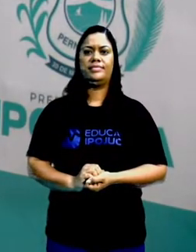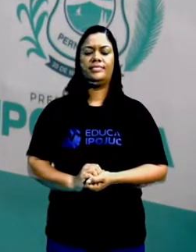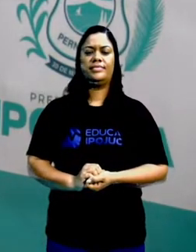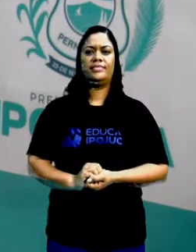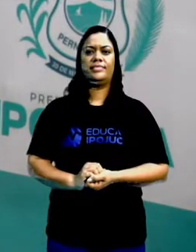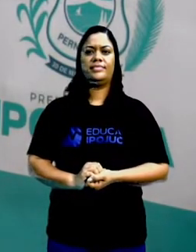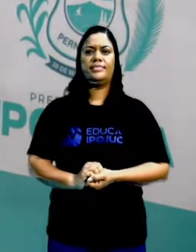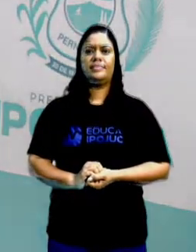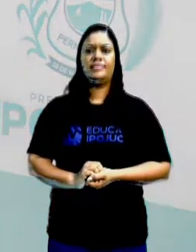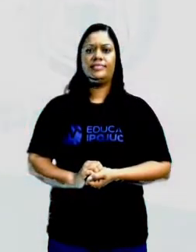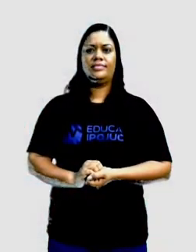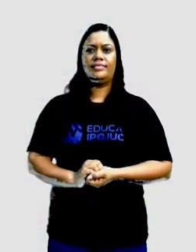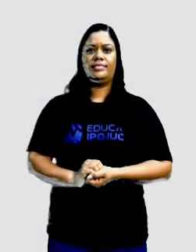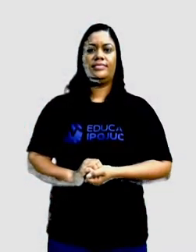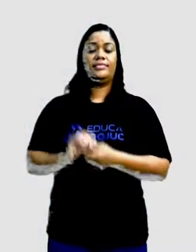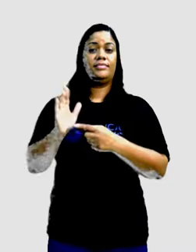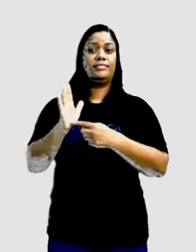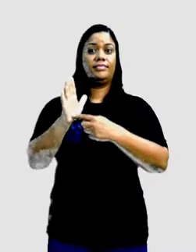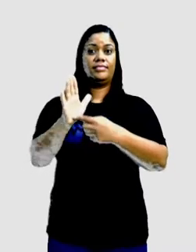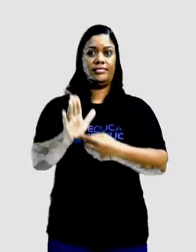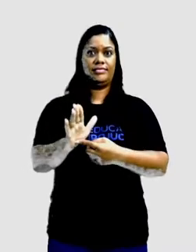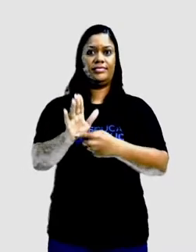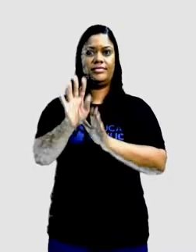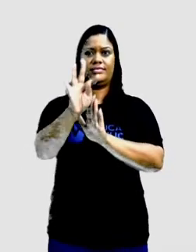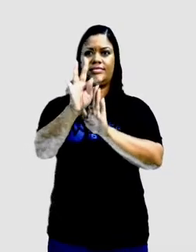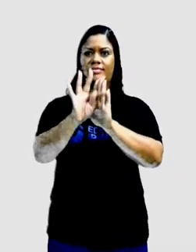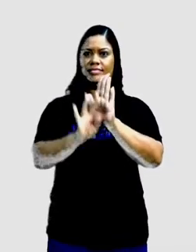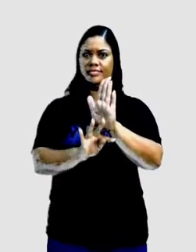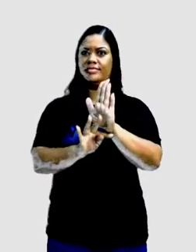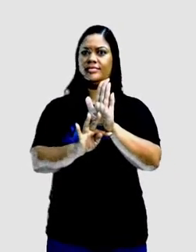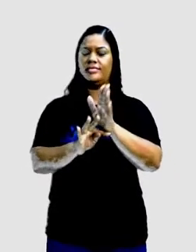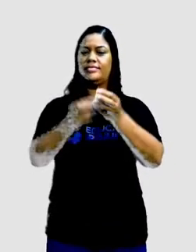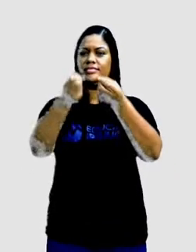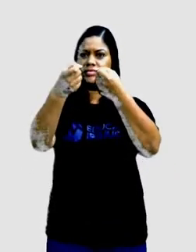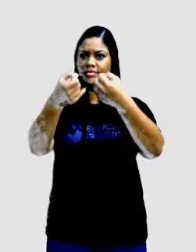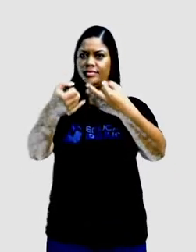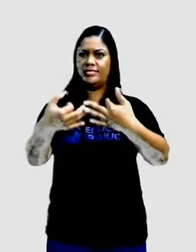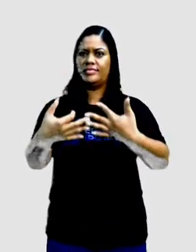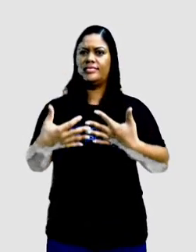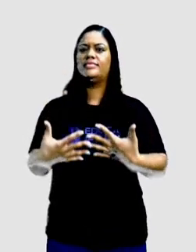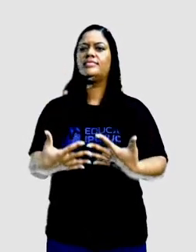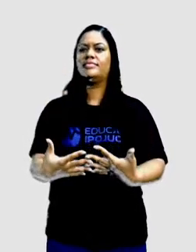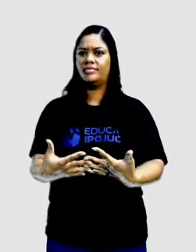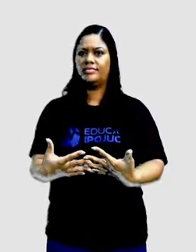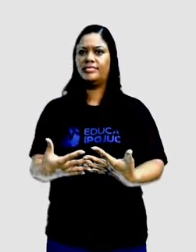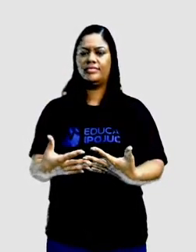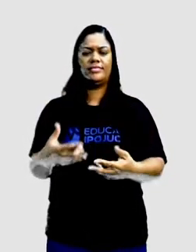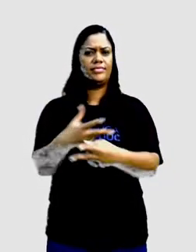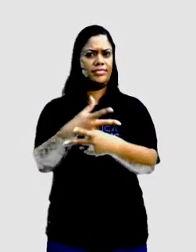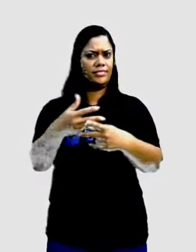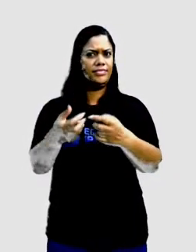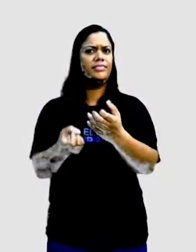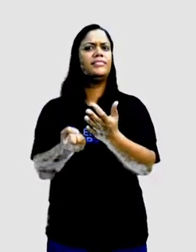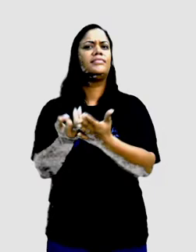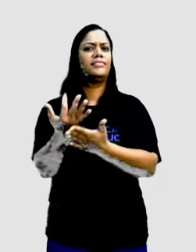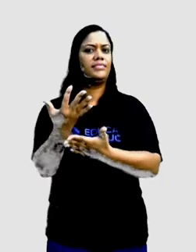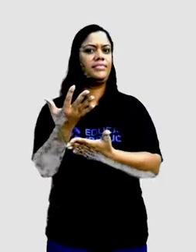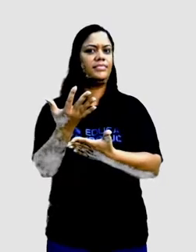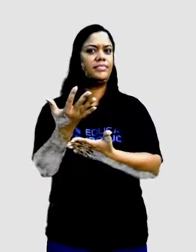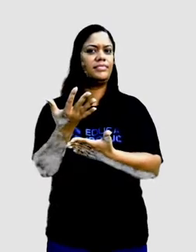e a exposição né É um tipo de texto em que são dadas explicações e como um dado fenômeno ocorre